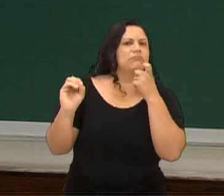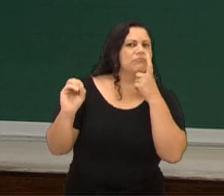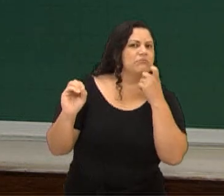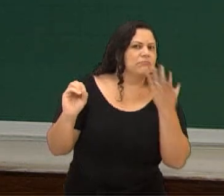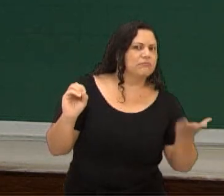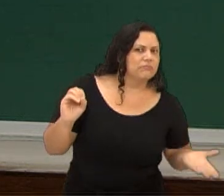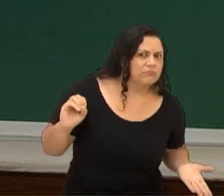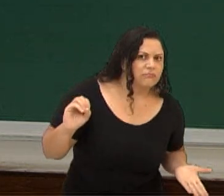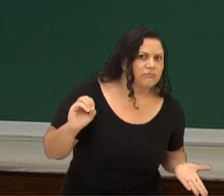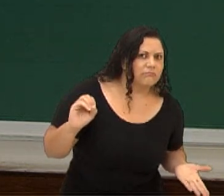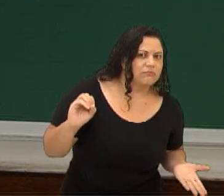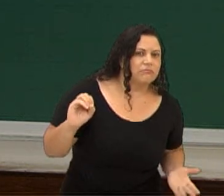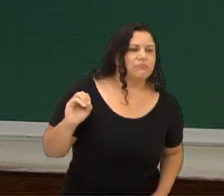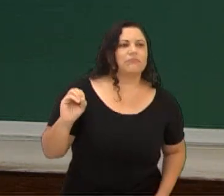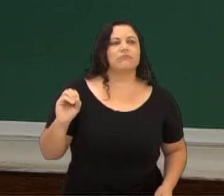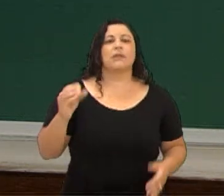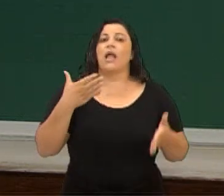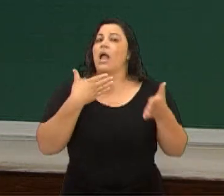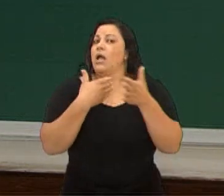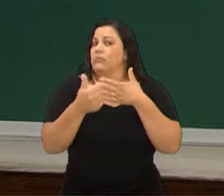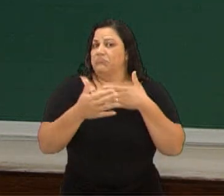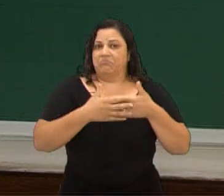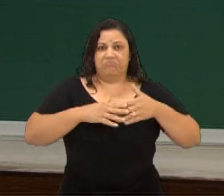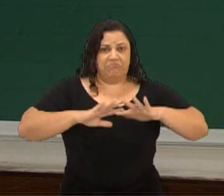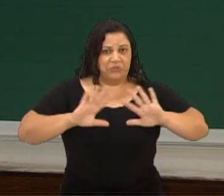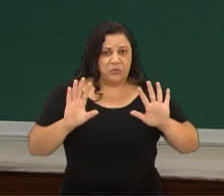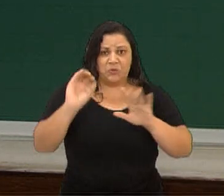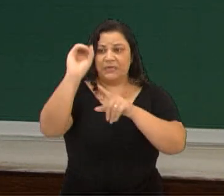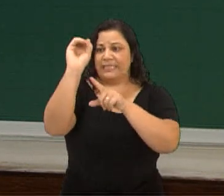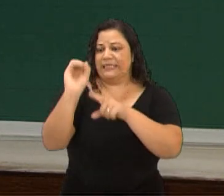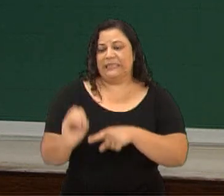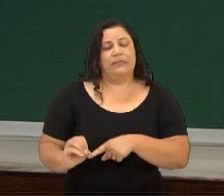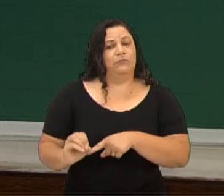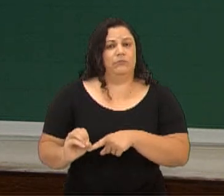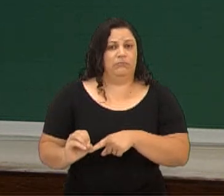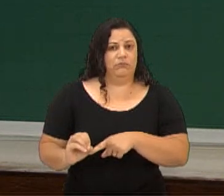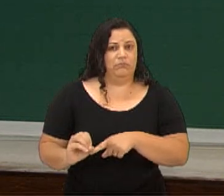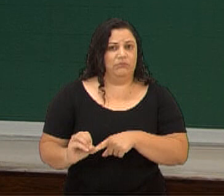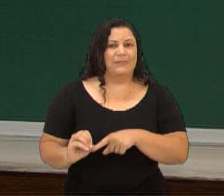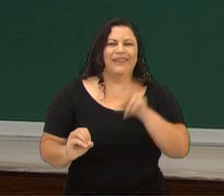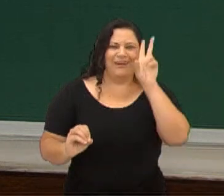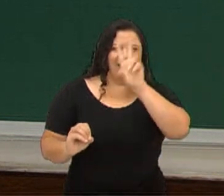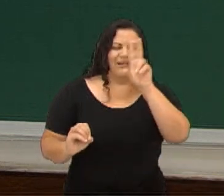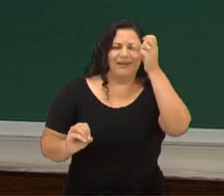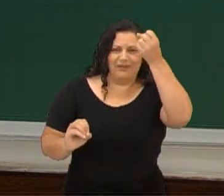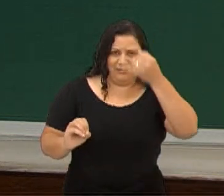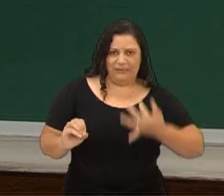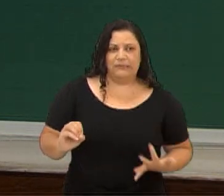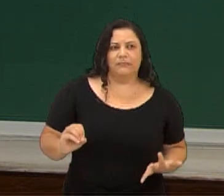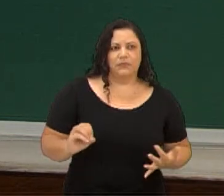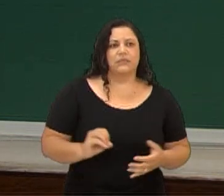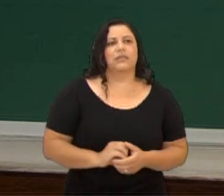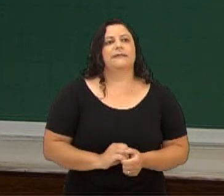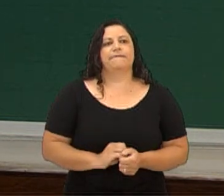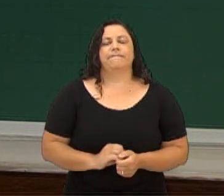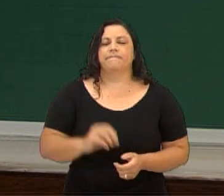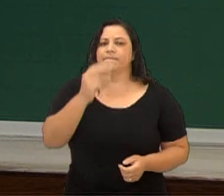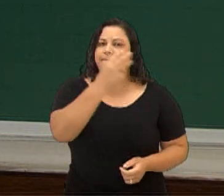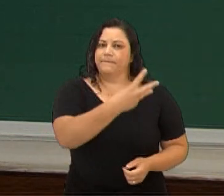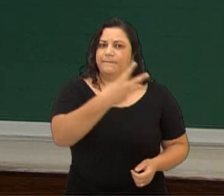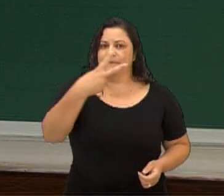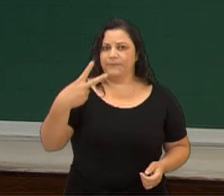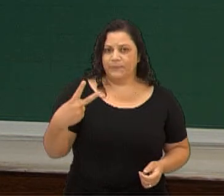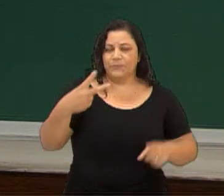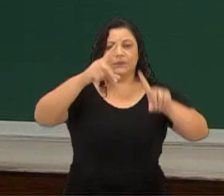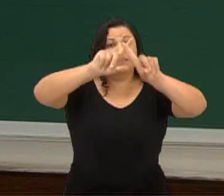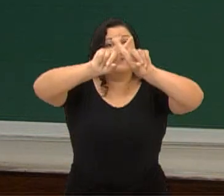aqui? Gente, qualquer coisa vezes zero é sempre zero, lembra que a prof falou? Então, se eu pegasse o